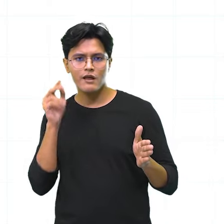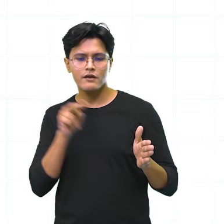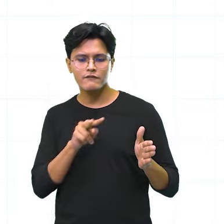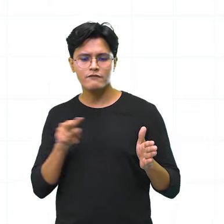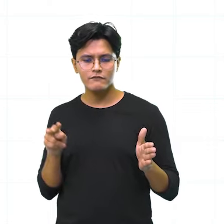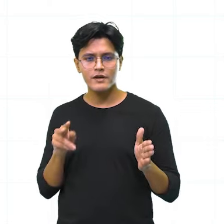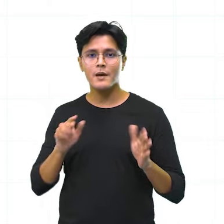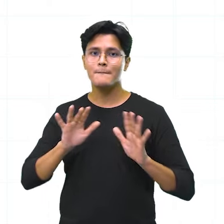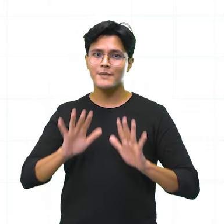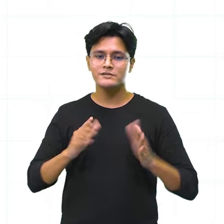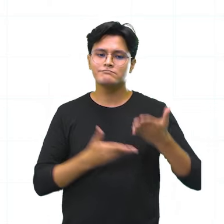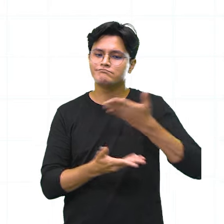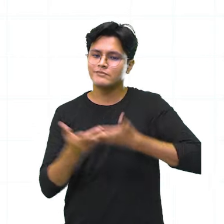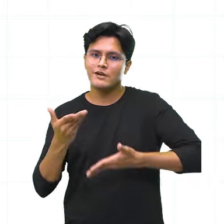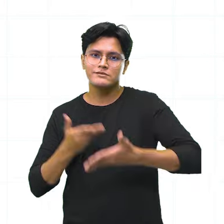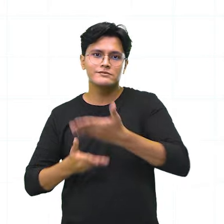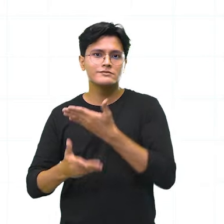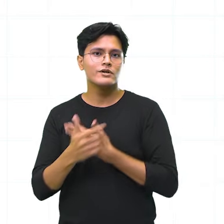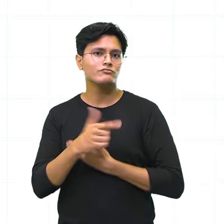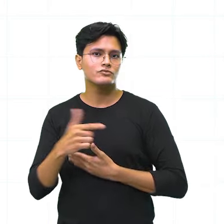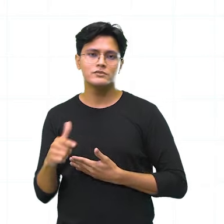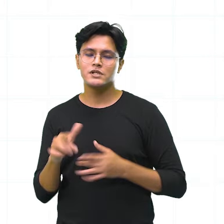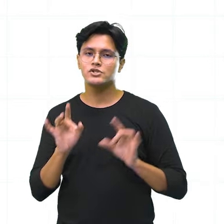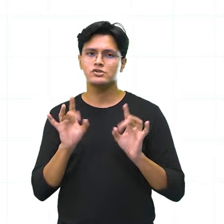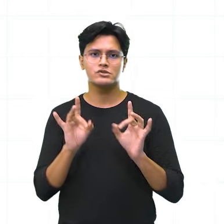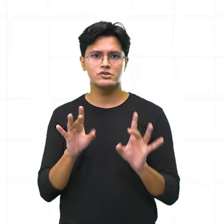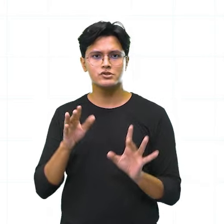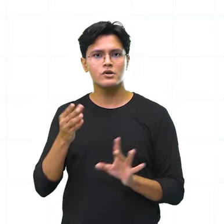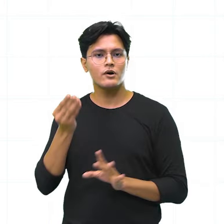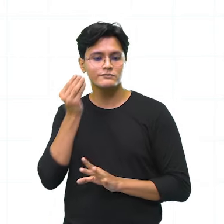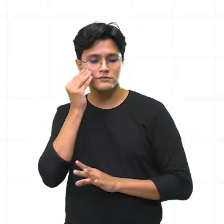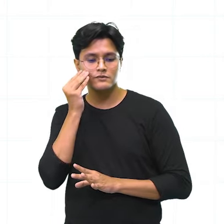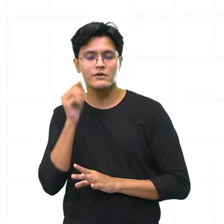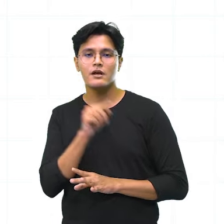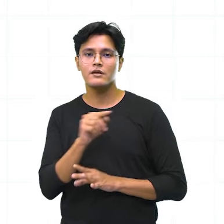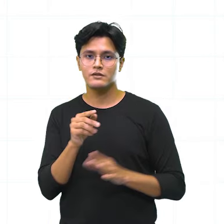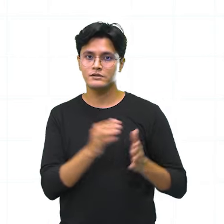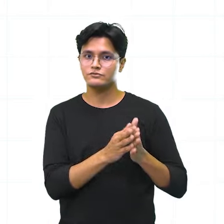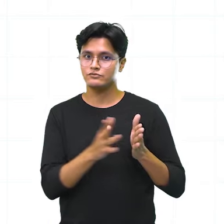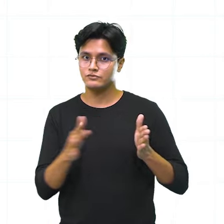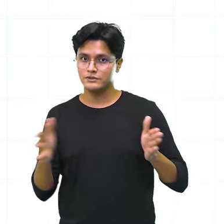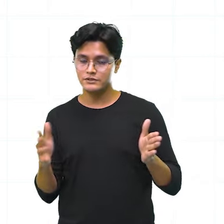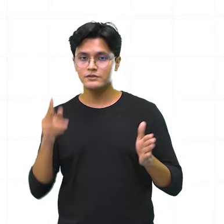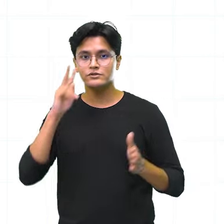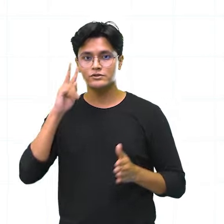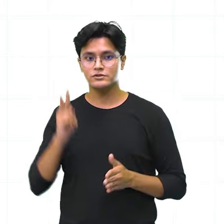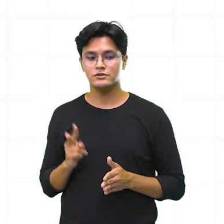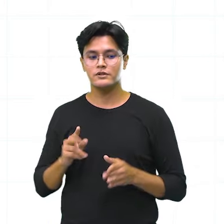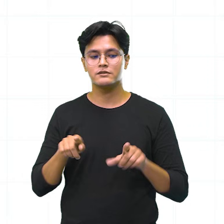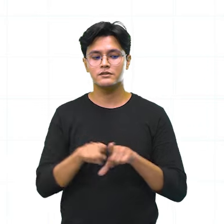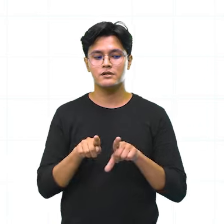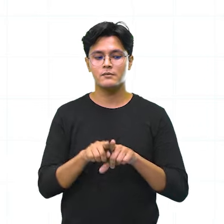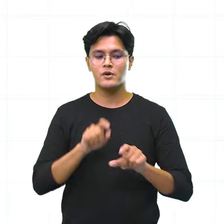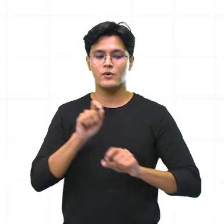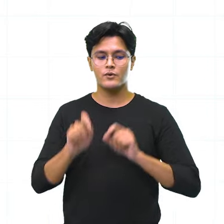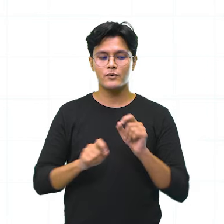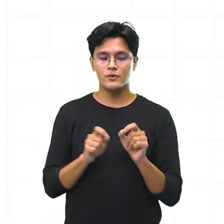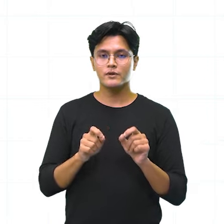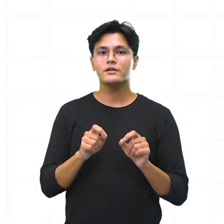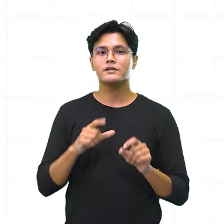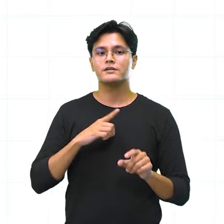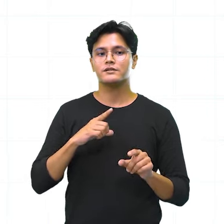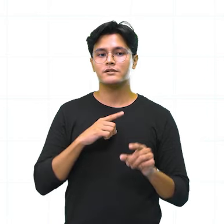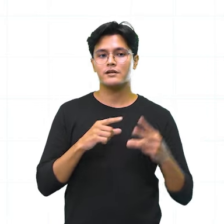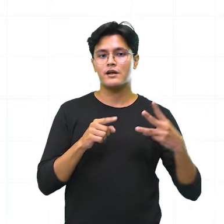muita interação, né? Só apenas observando o que se passa, né? Observando o enredo. E nós temos também o